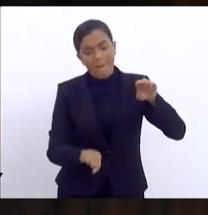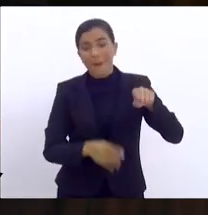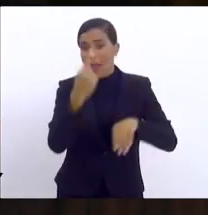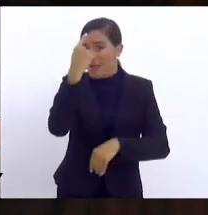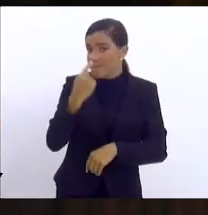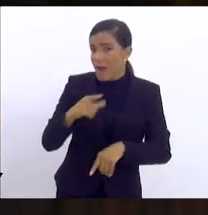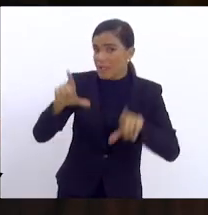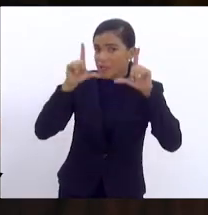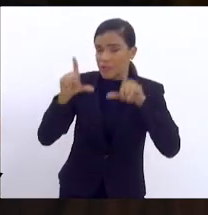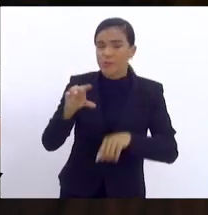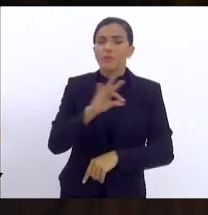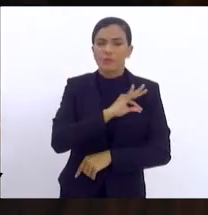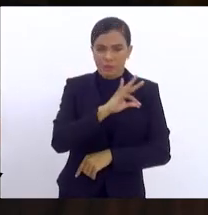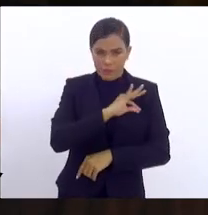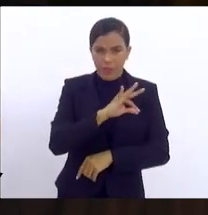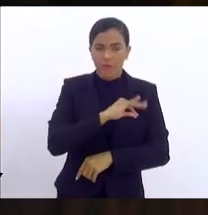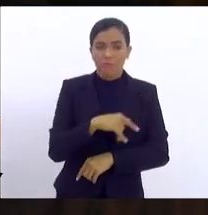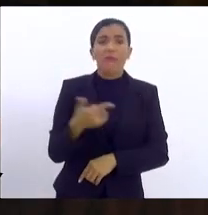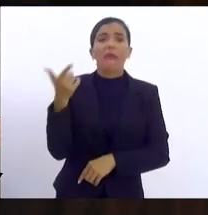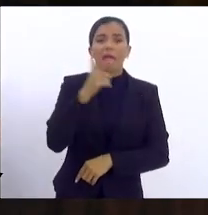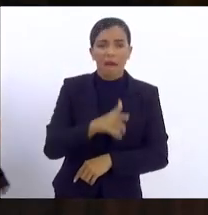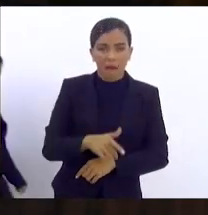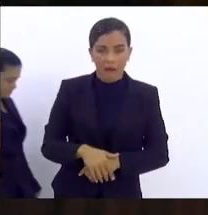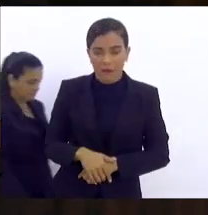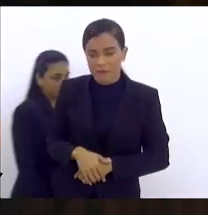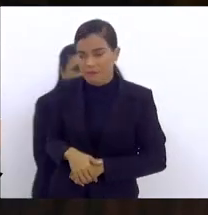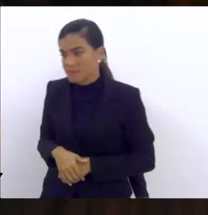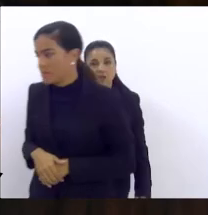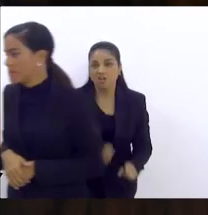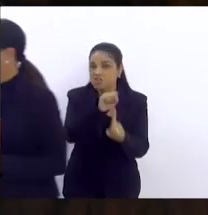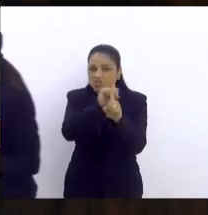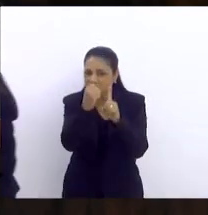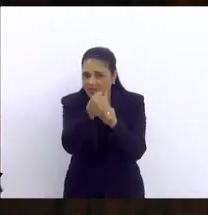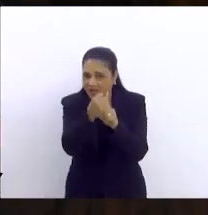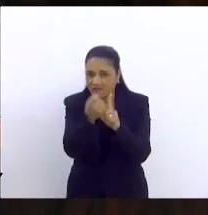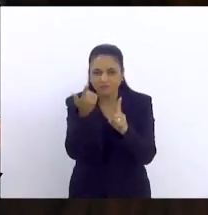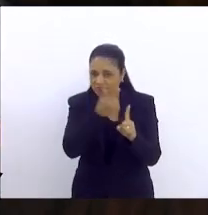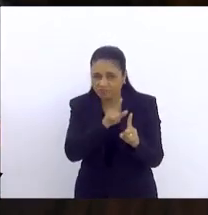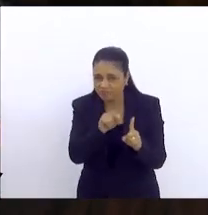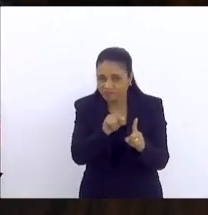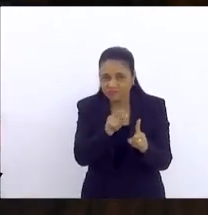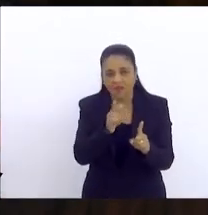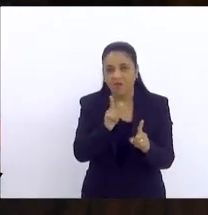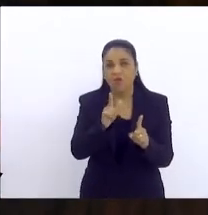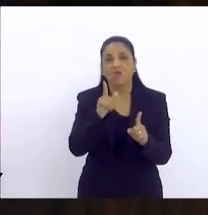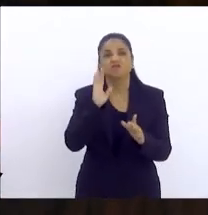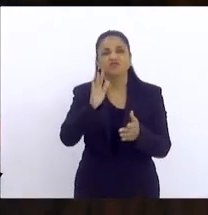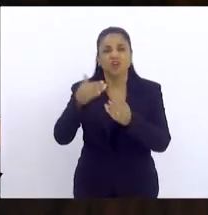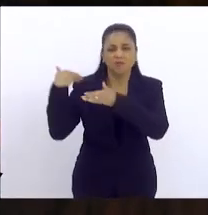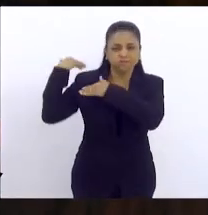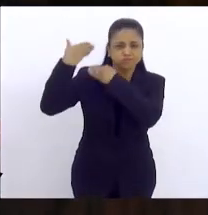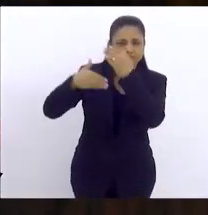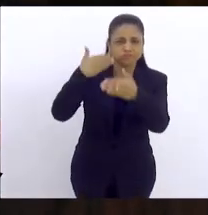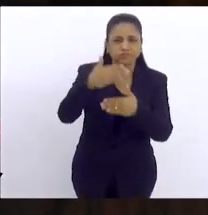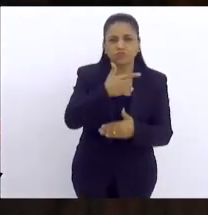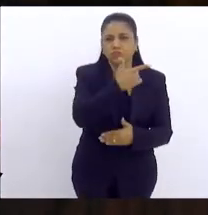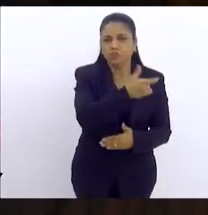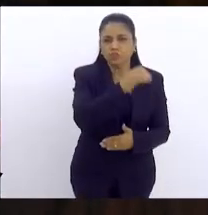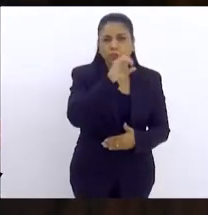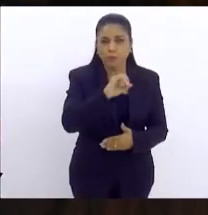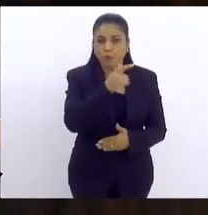quem é que ganha com isto não é sociedade porque isso está vigorando desde 2020